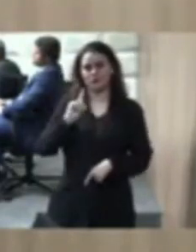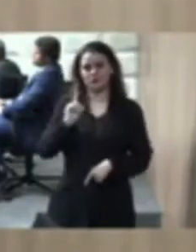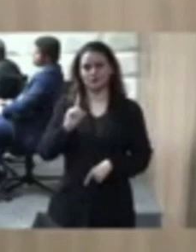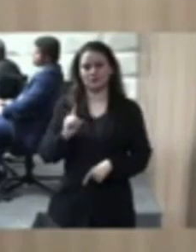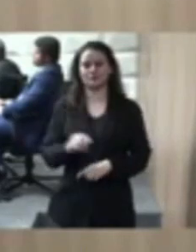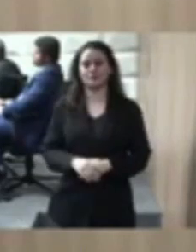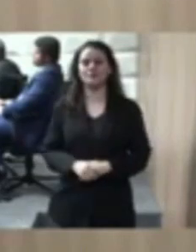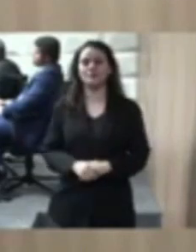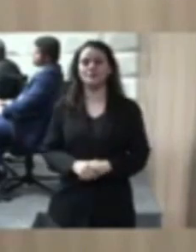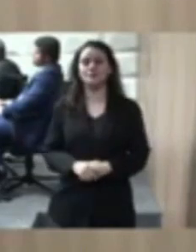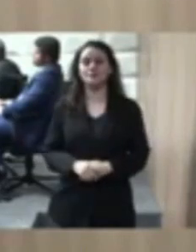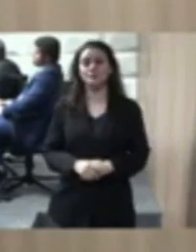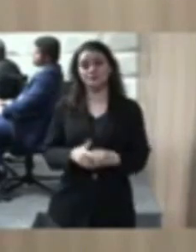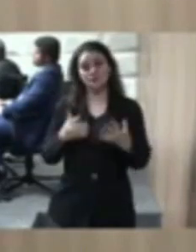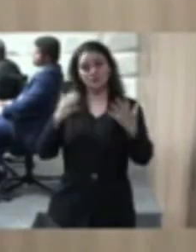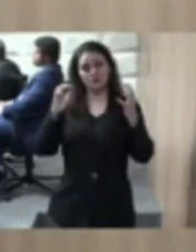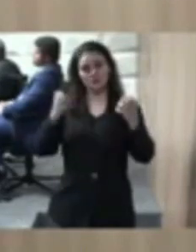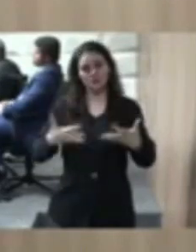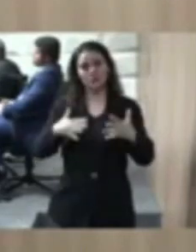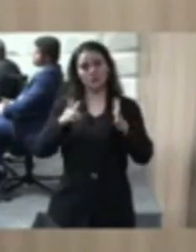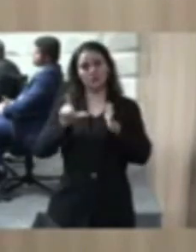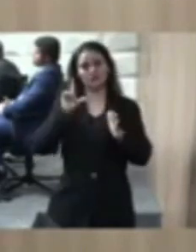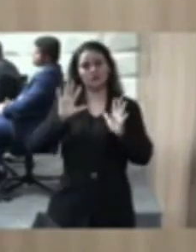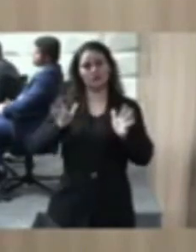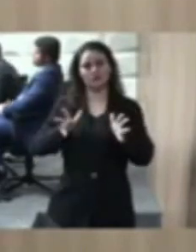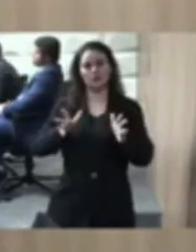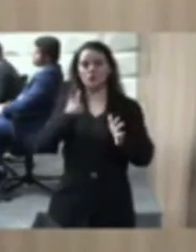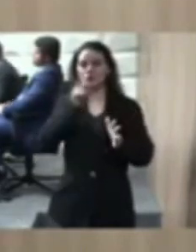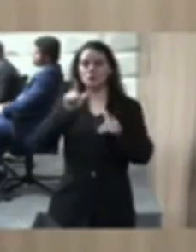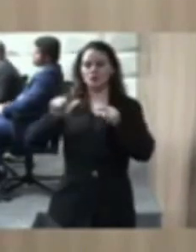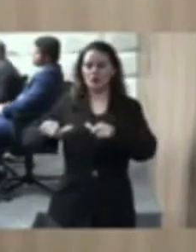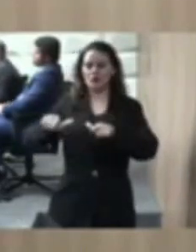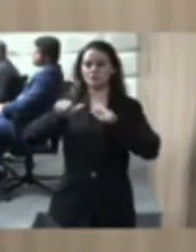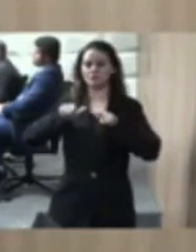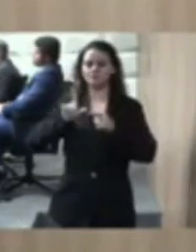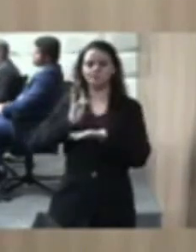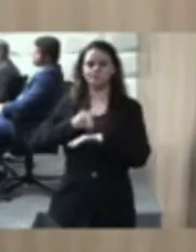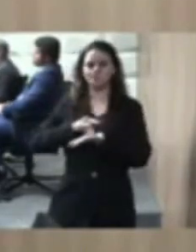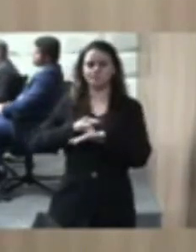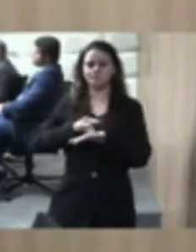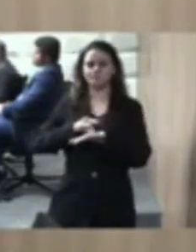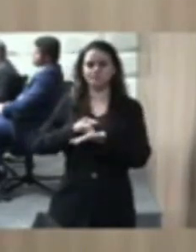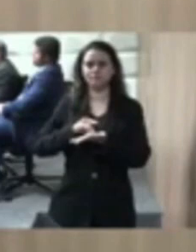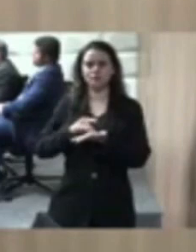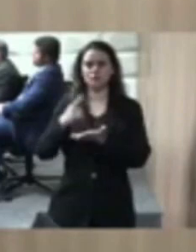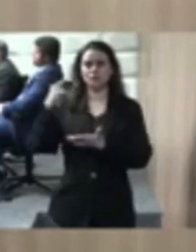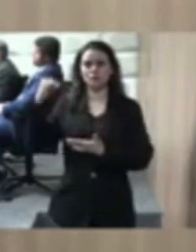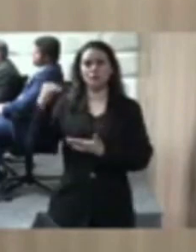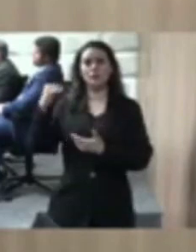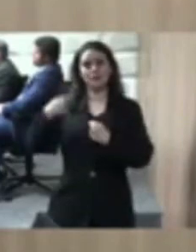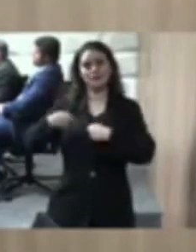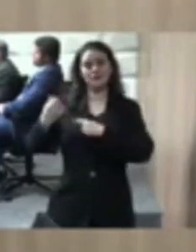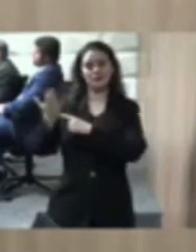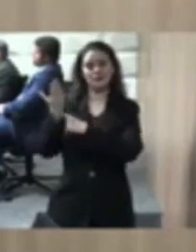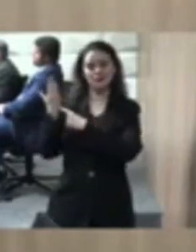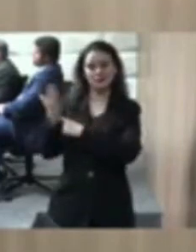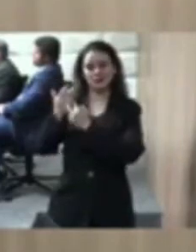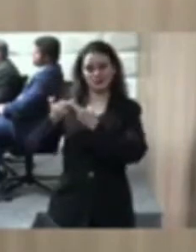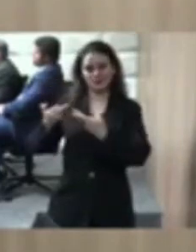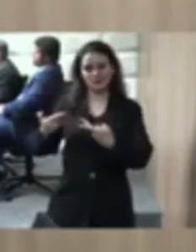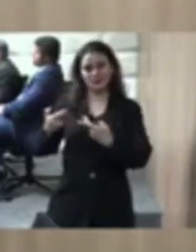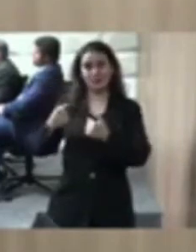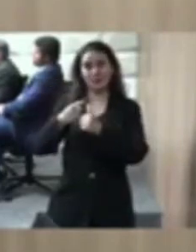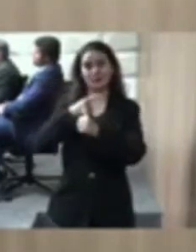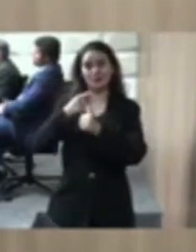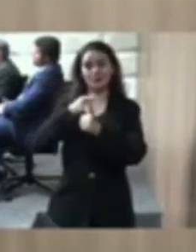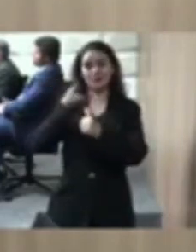persistem. Como já mencionei, não se chega à titularidade deste tribunal sem contar com ajudas preciosas. Inicialmente junto ao